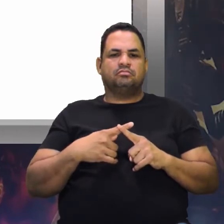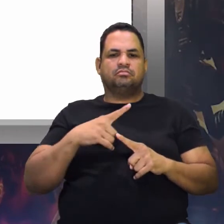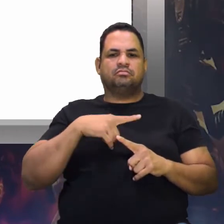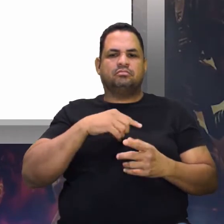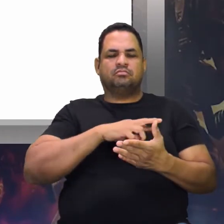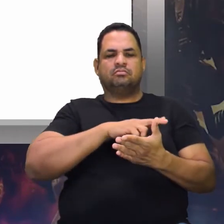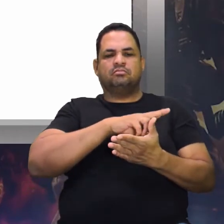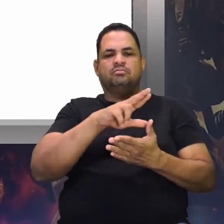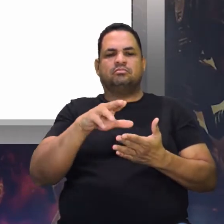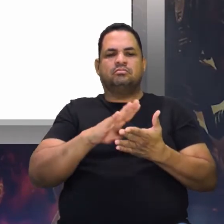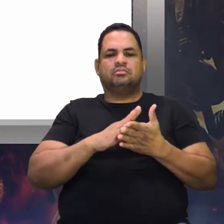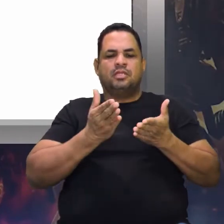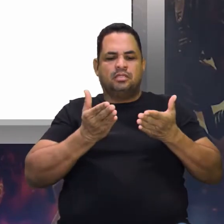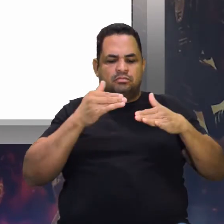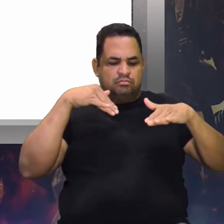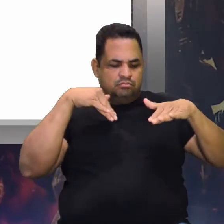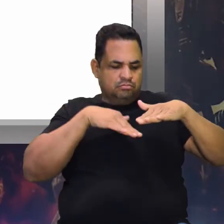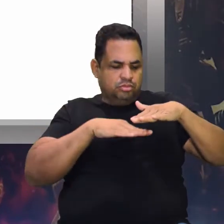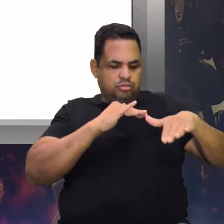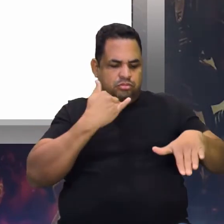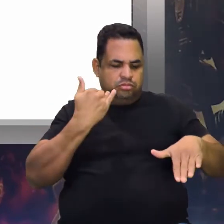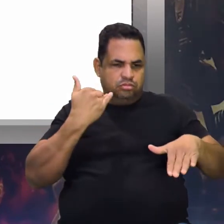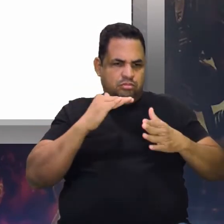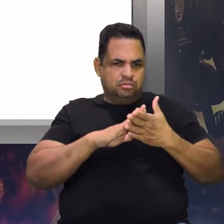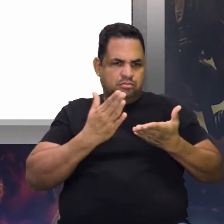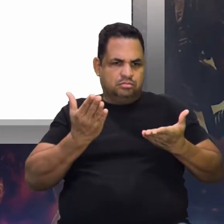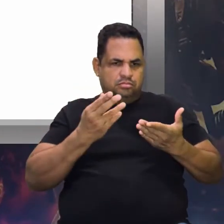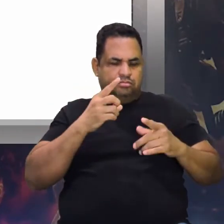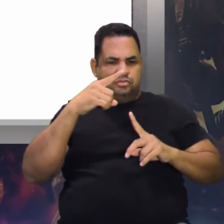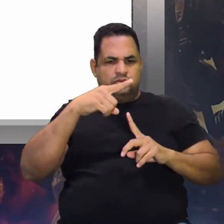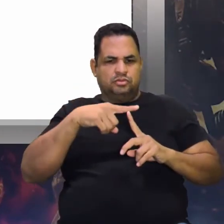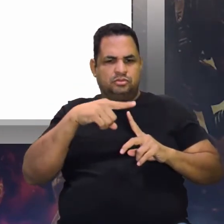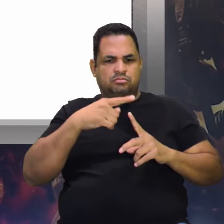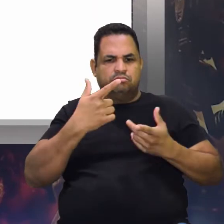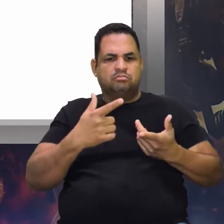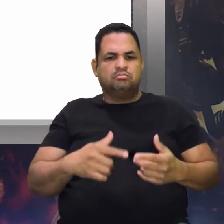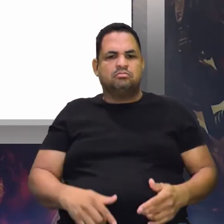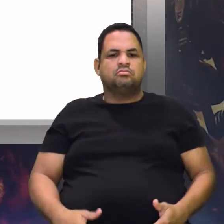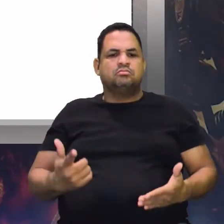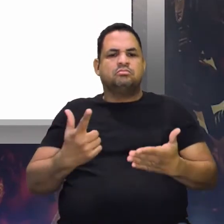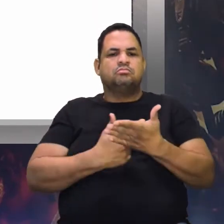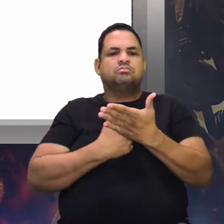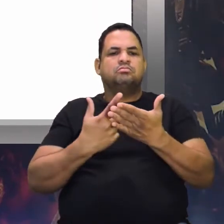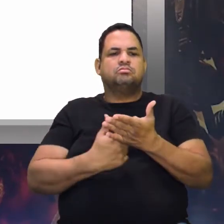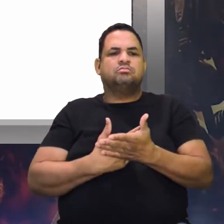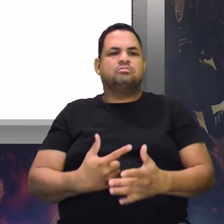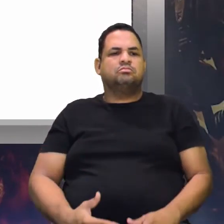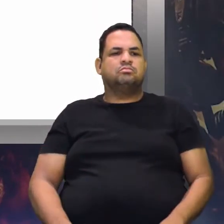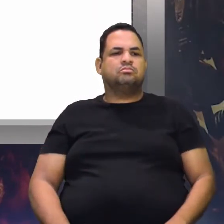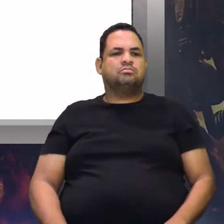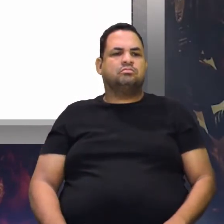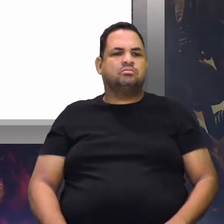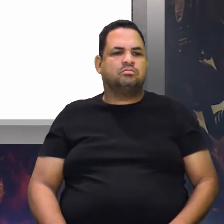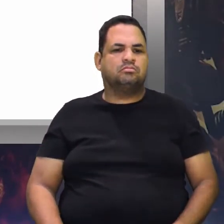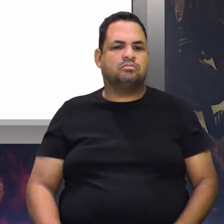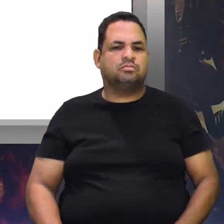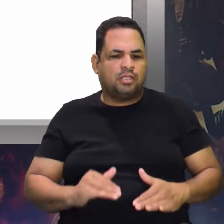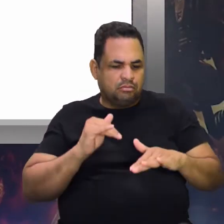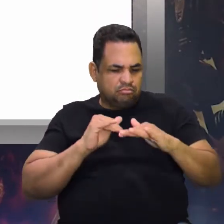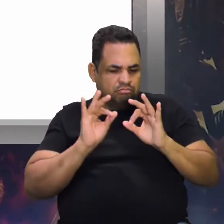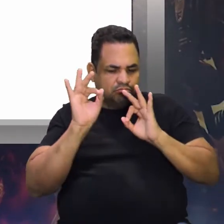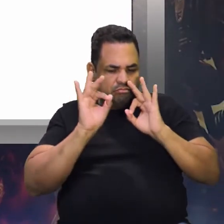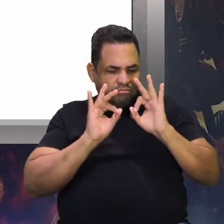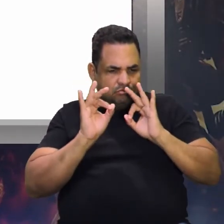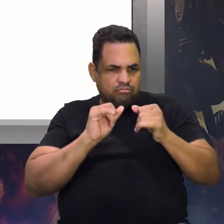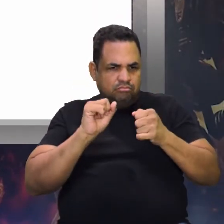são encontrados tipos de livros assim. Livro dos mortos, bem conservado,